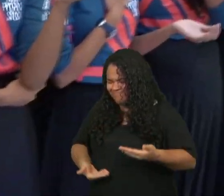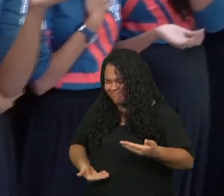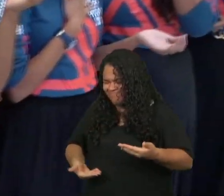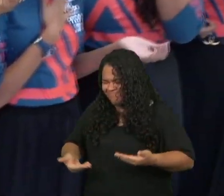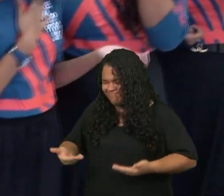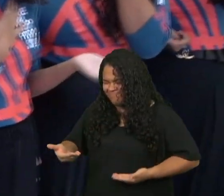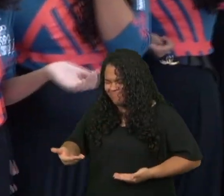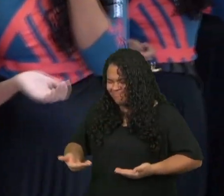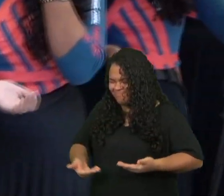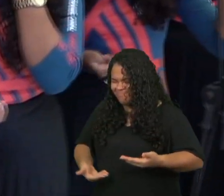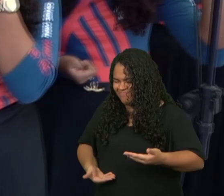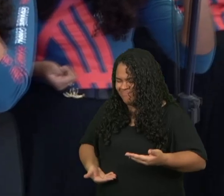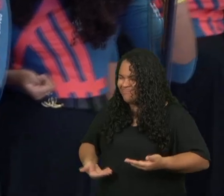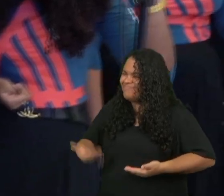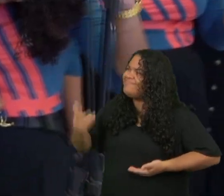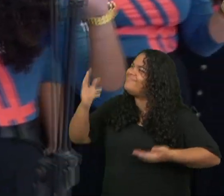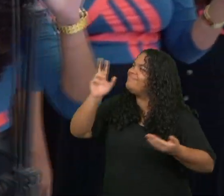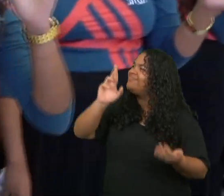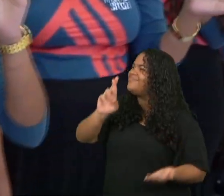Senhor.